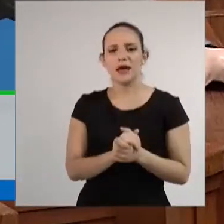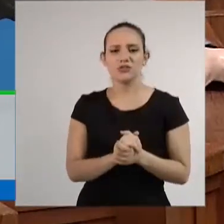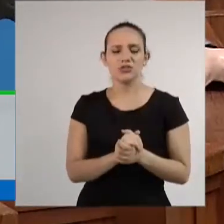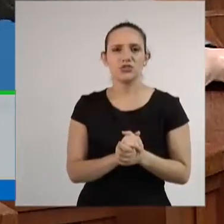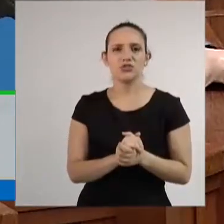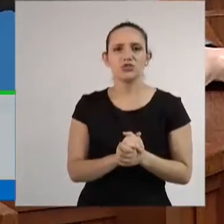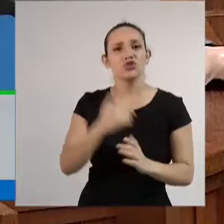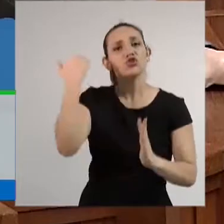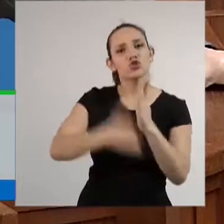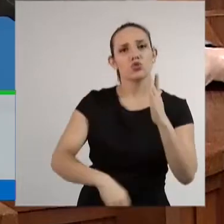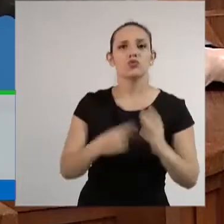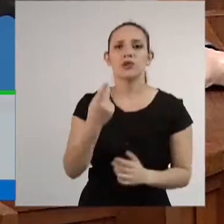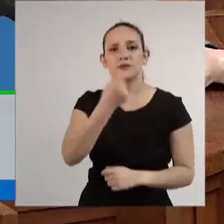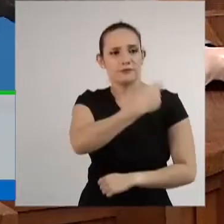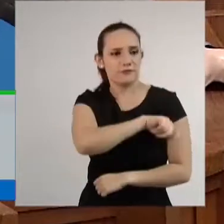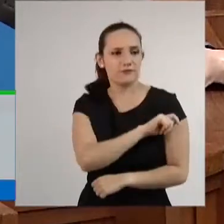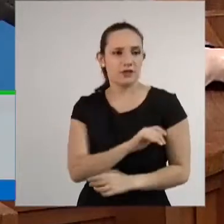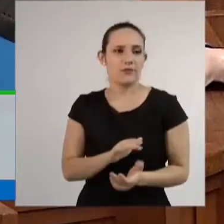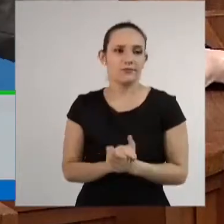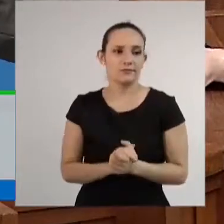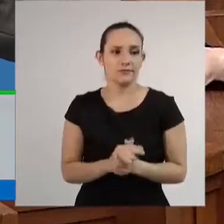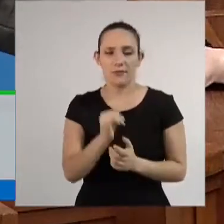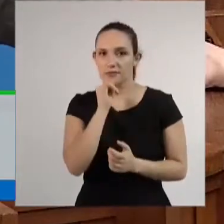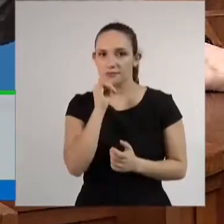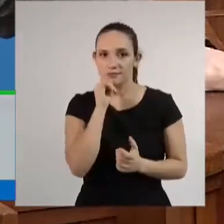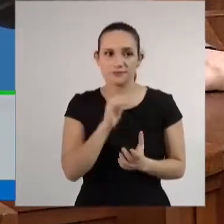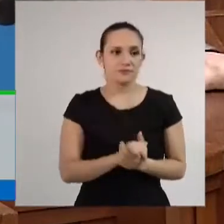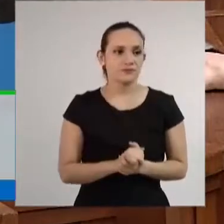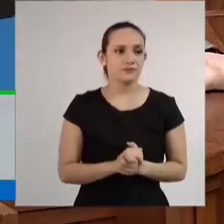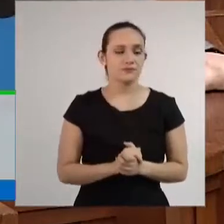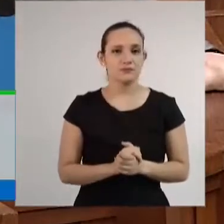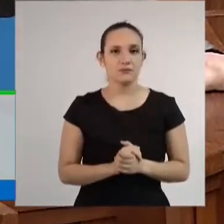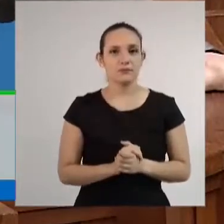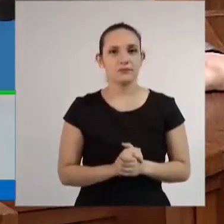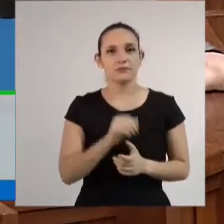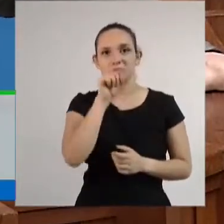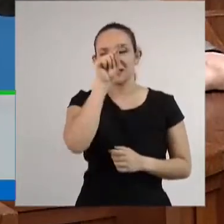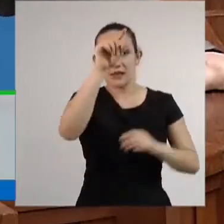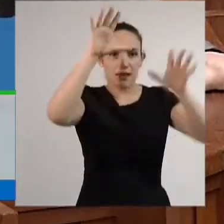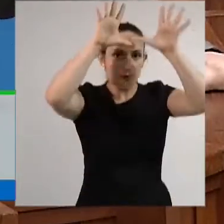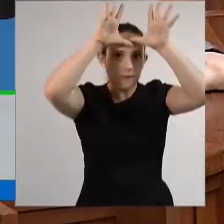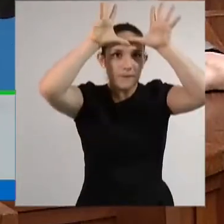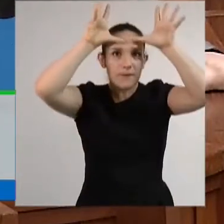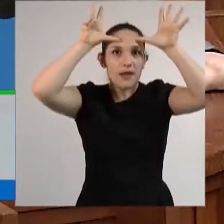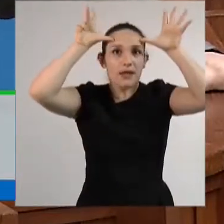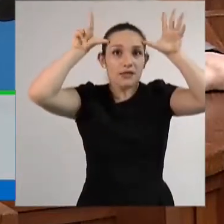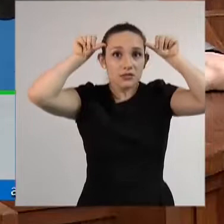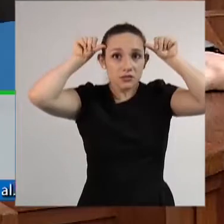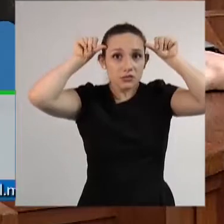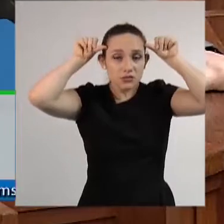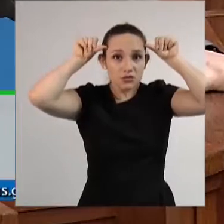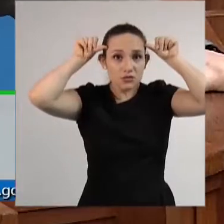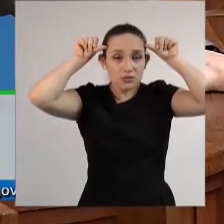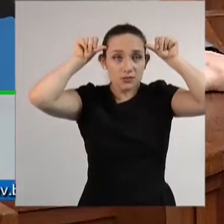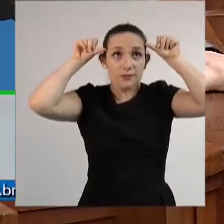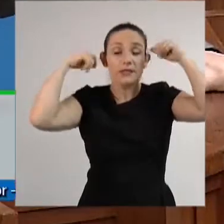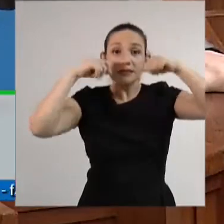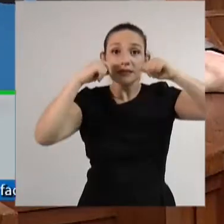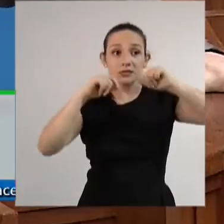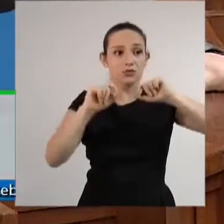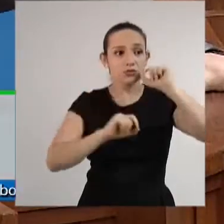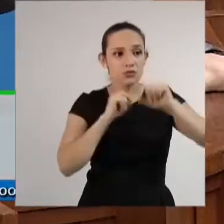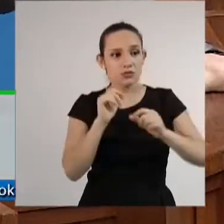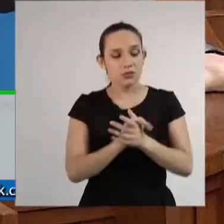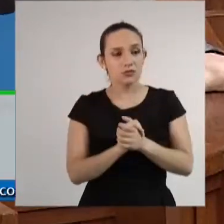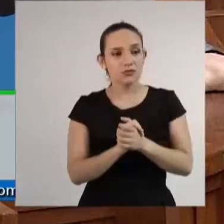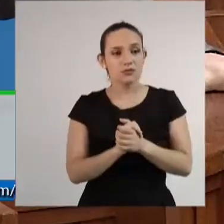Manaus, o total da desoneração na Amazônia seria mais interessante mandar para a Amazônia recurso do que